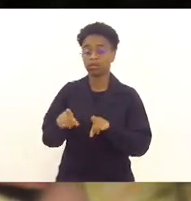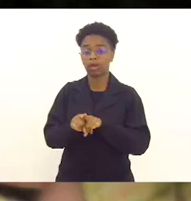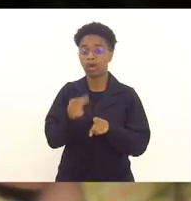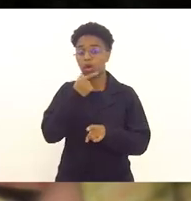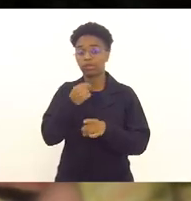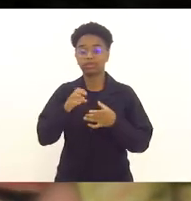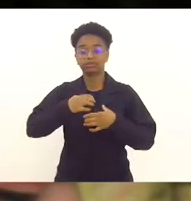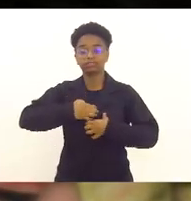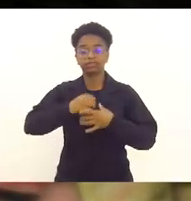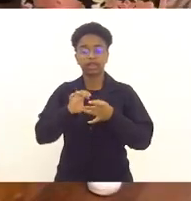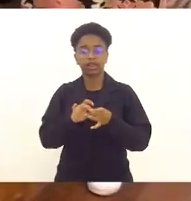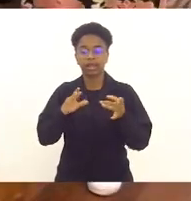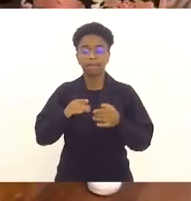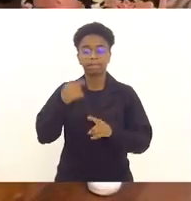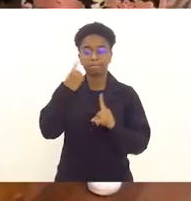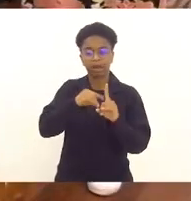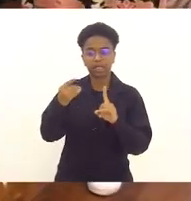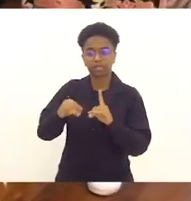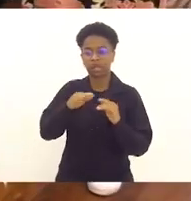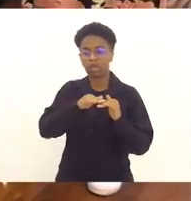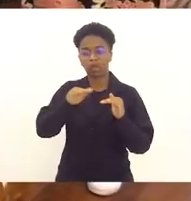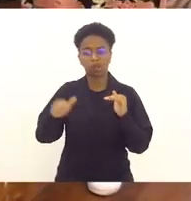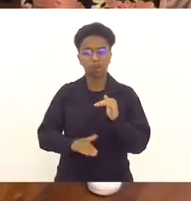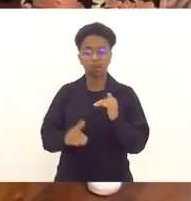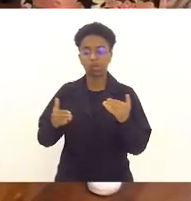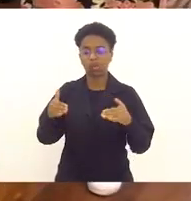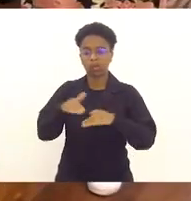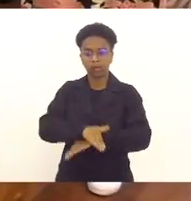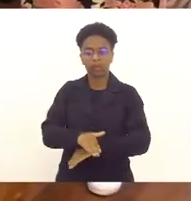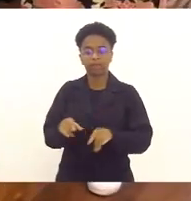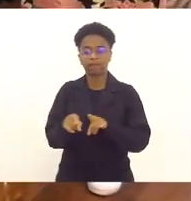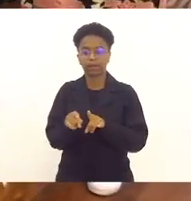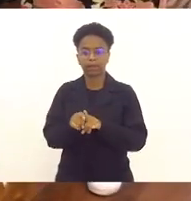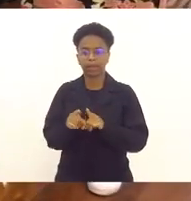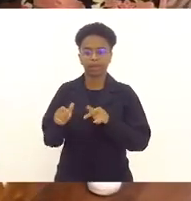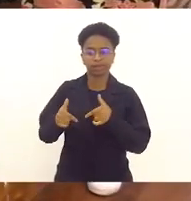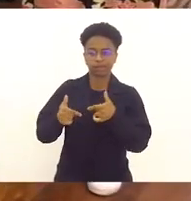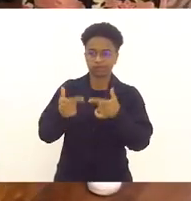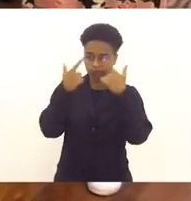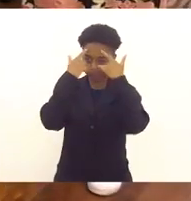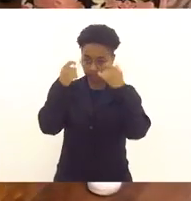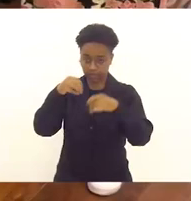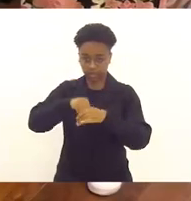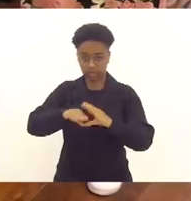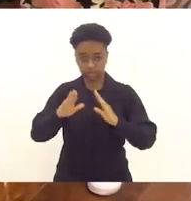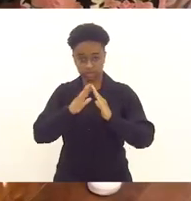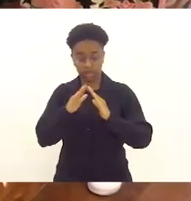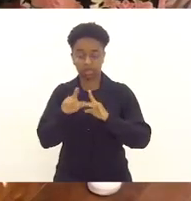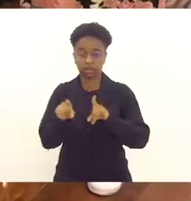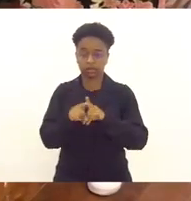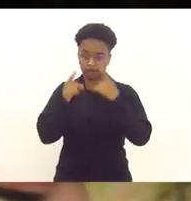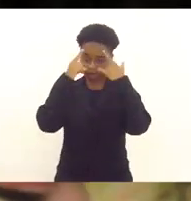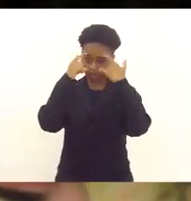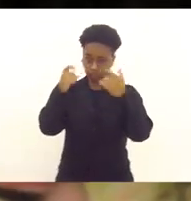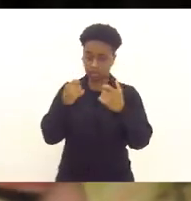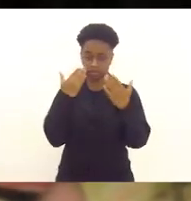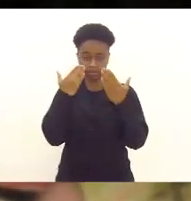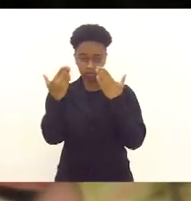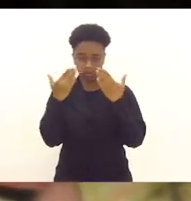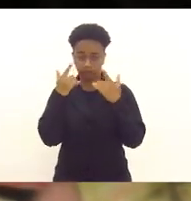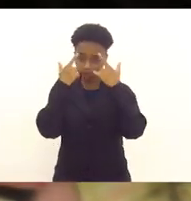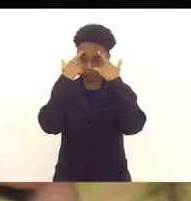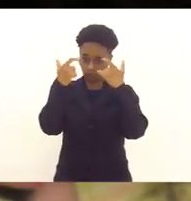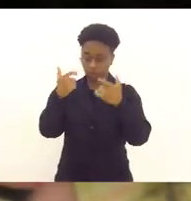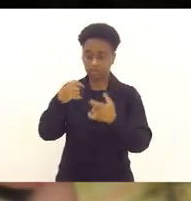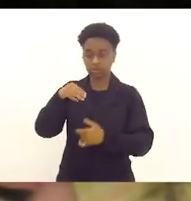vontade de nos bater nos humilhar praticar conosco violência doméstica na violência psicológica violência